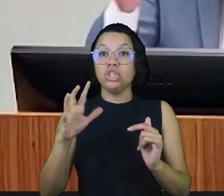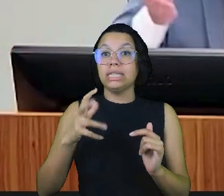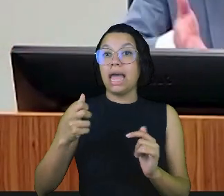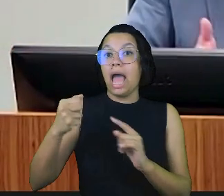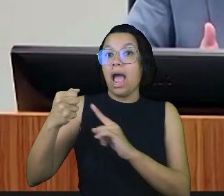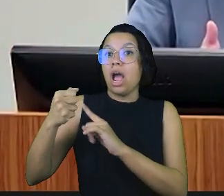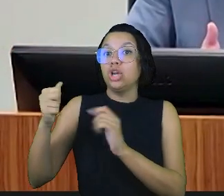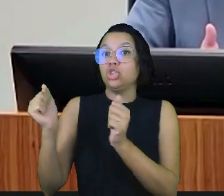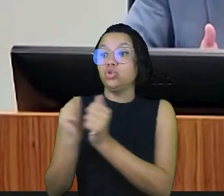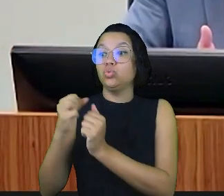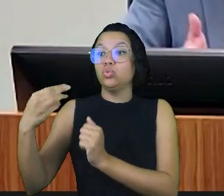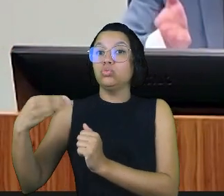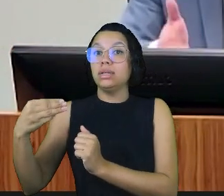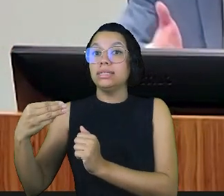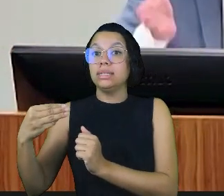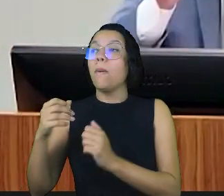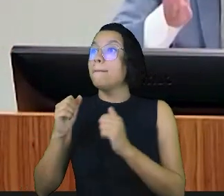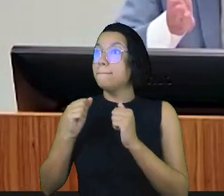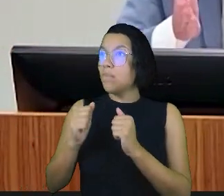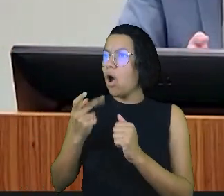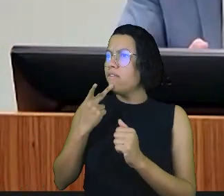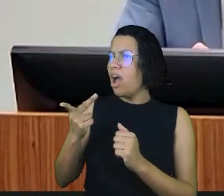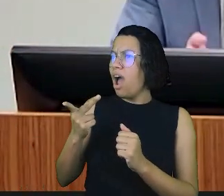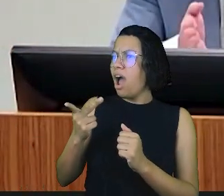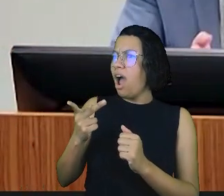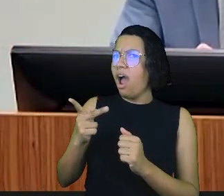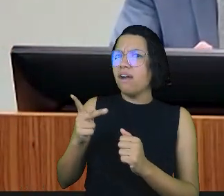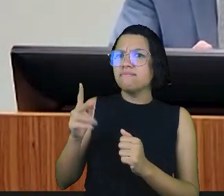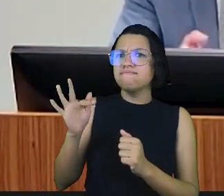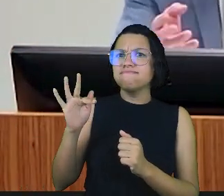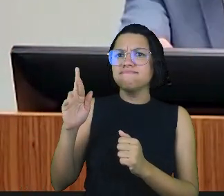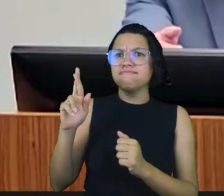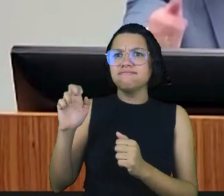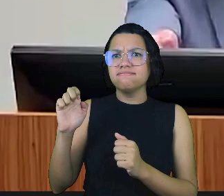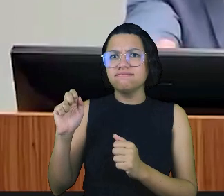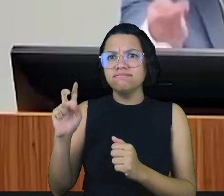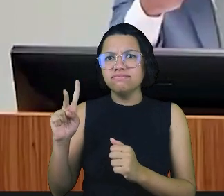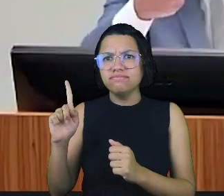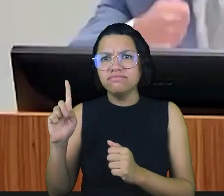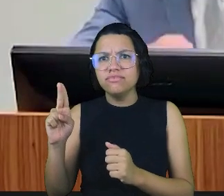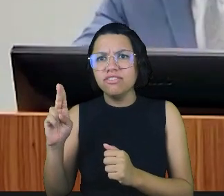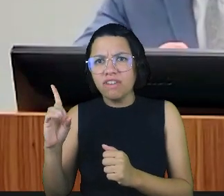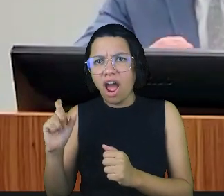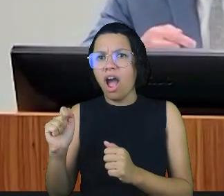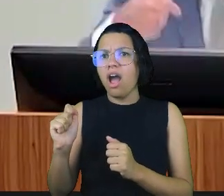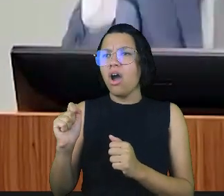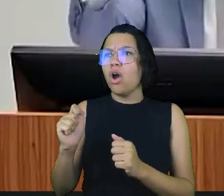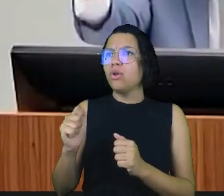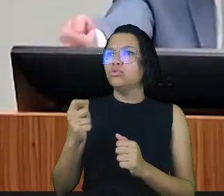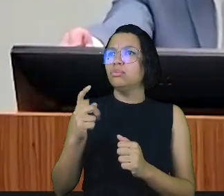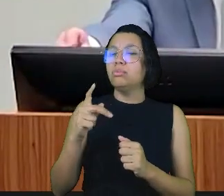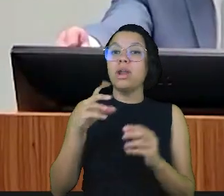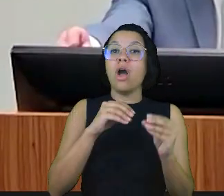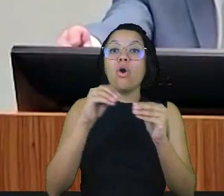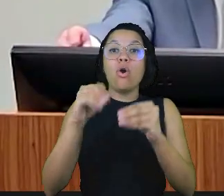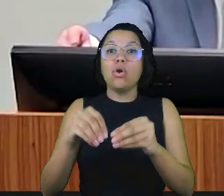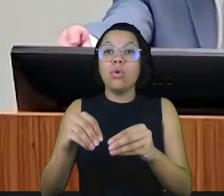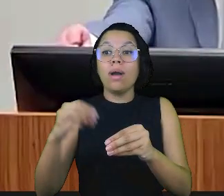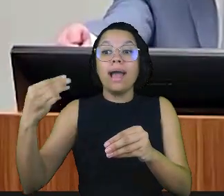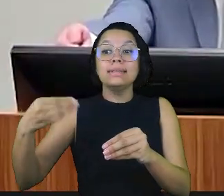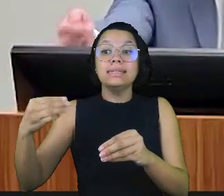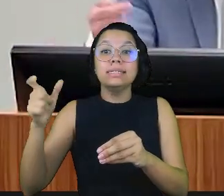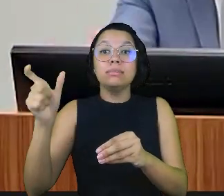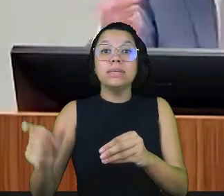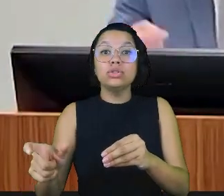é possível a decretação da fraude. Agora, veja, você decreta a fraude para colocar no polo passivo o terceiro